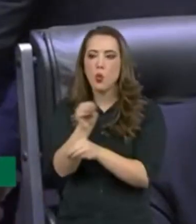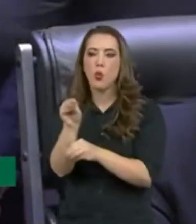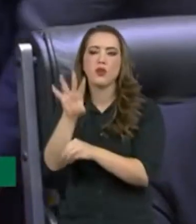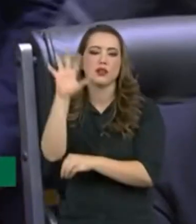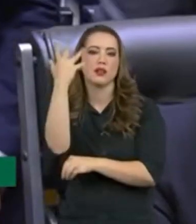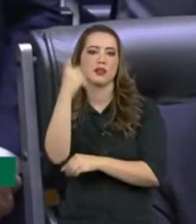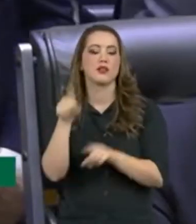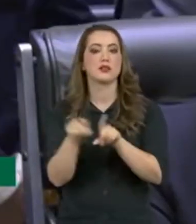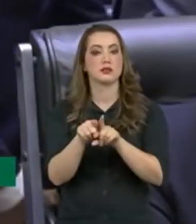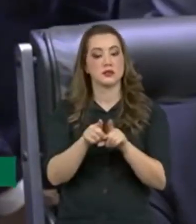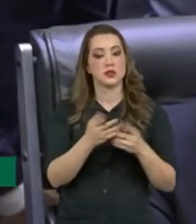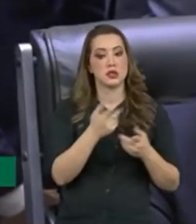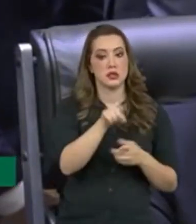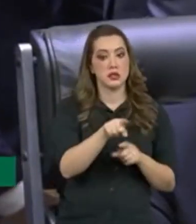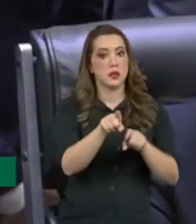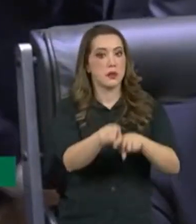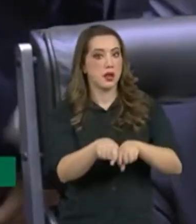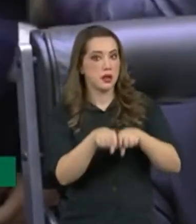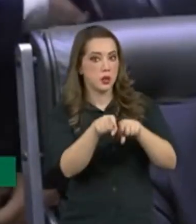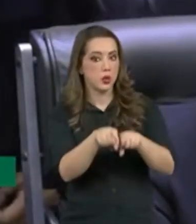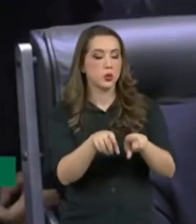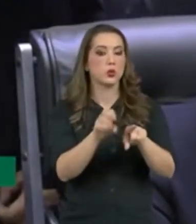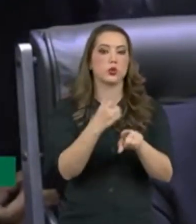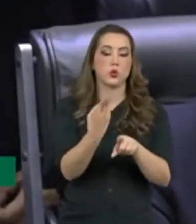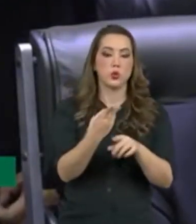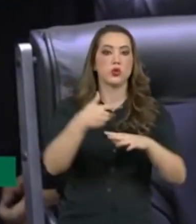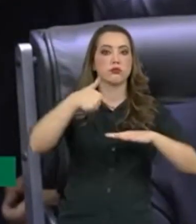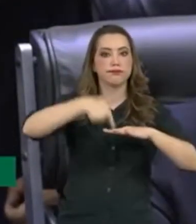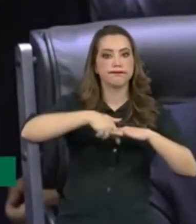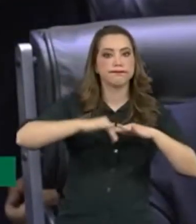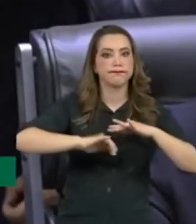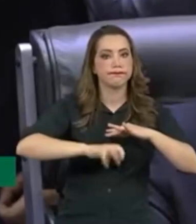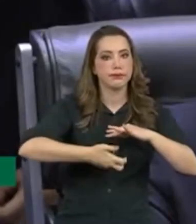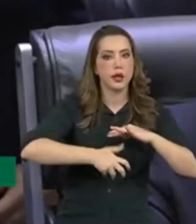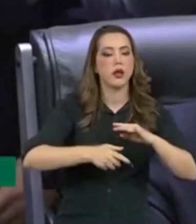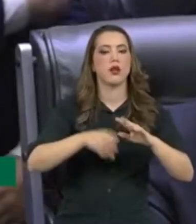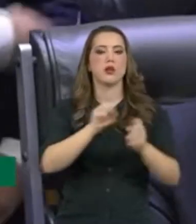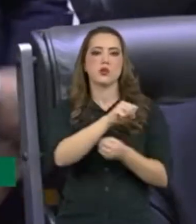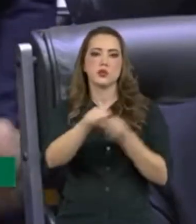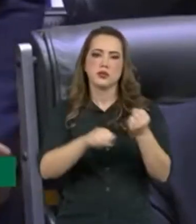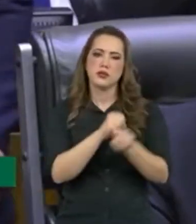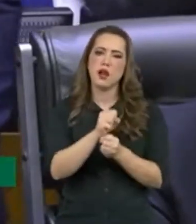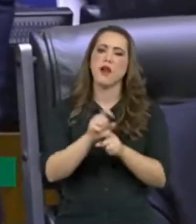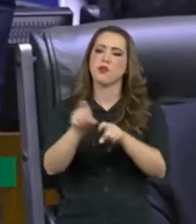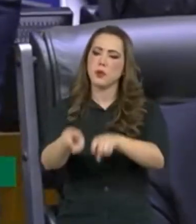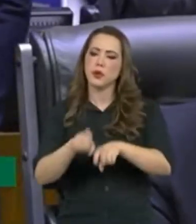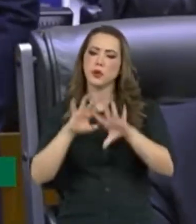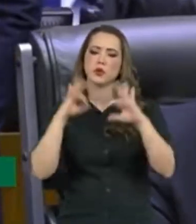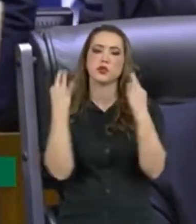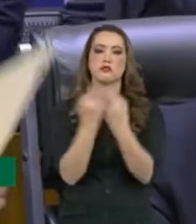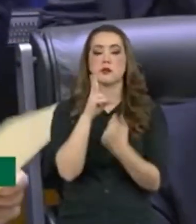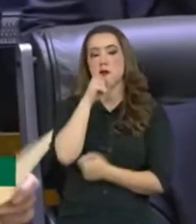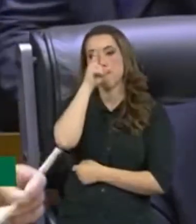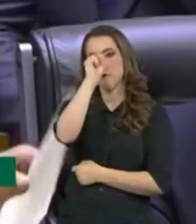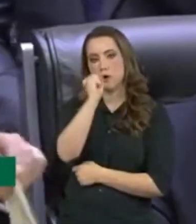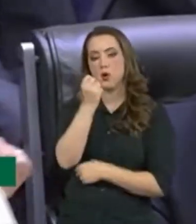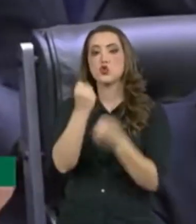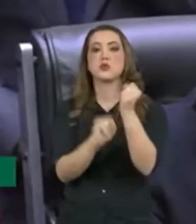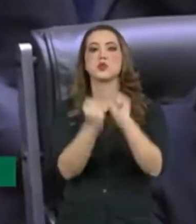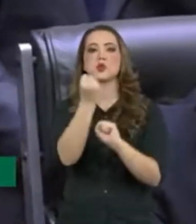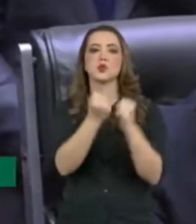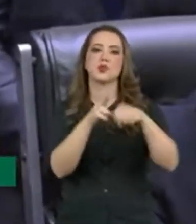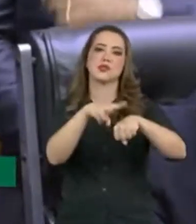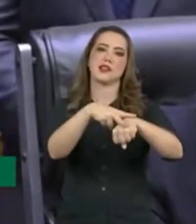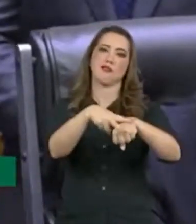para uma agropecuária e uma mineração sustentável, uma agricultura familiar mais forte e uma indústria mais verde.